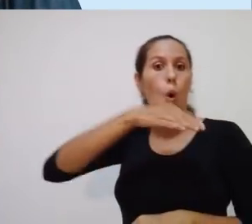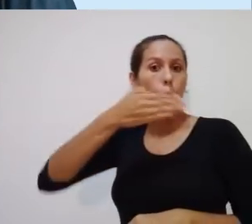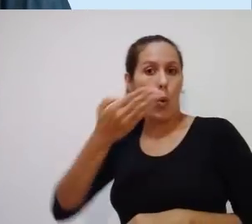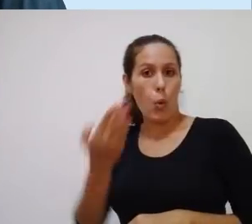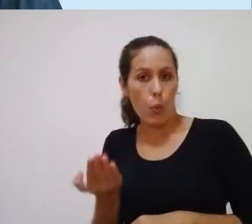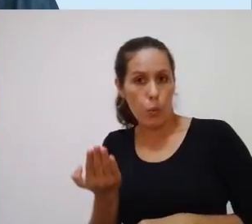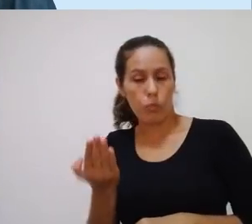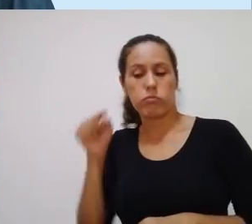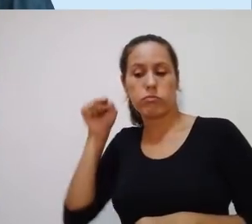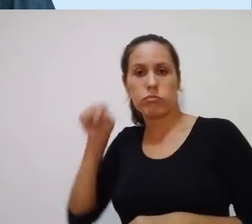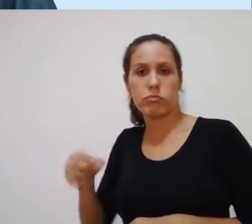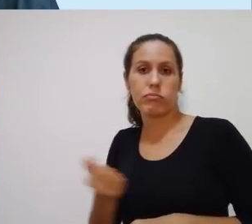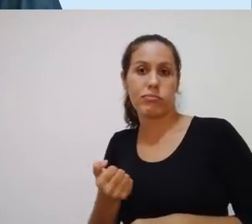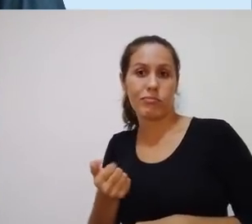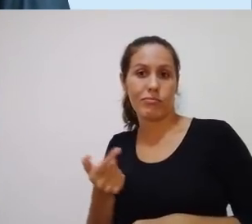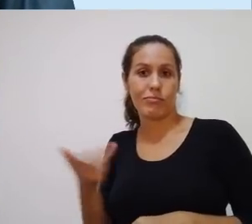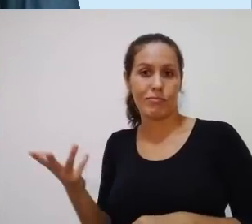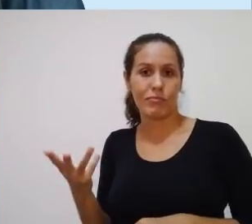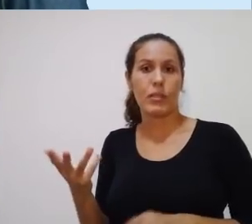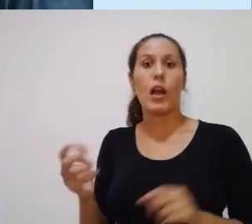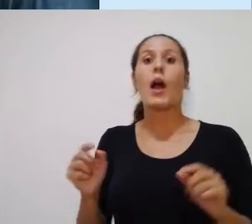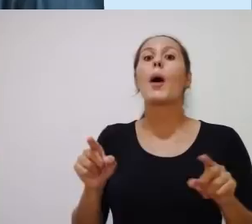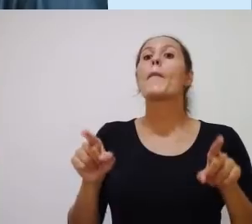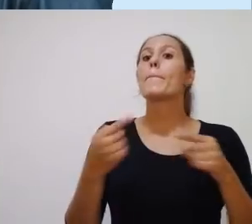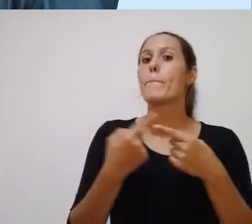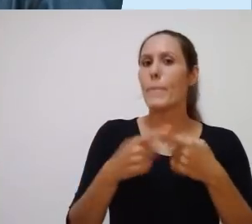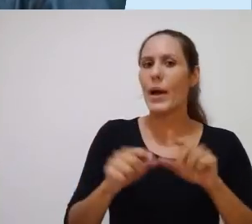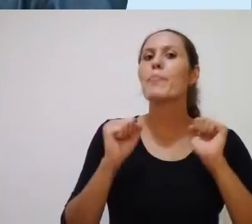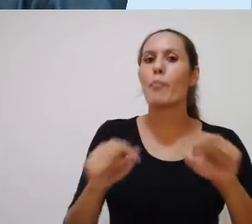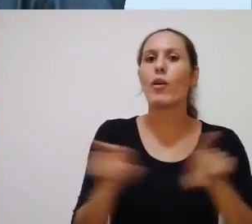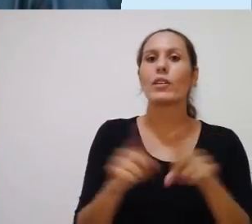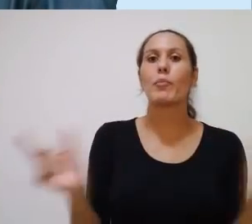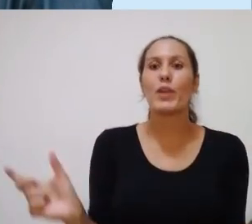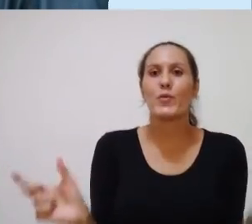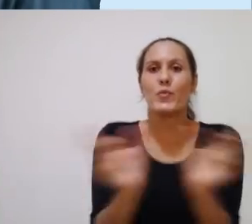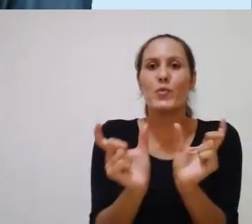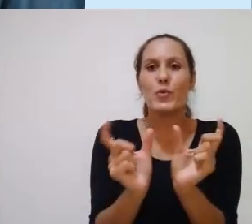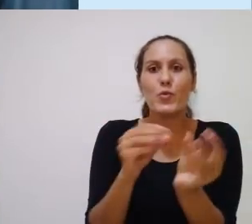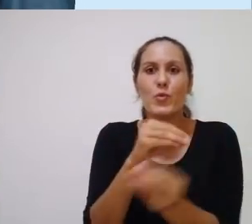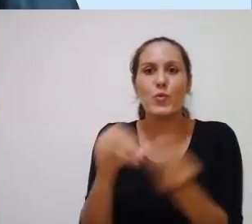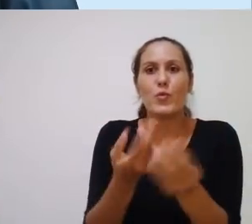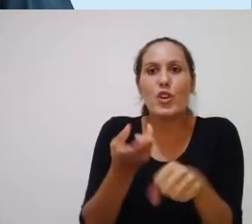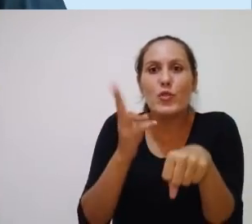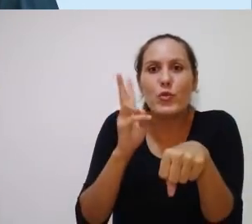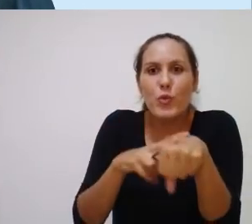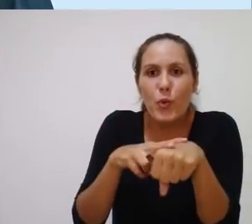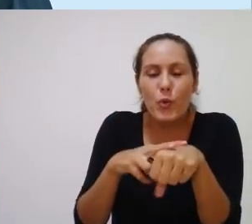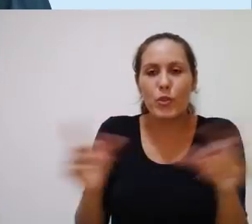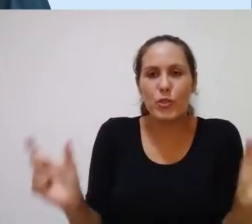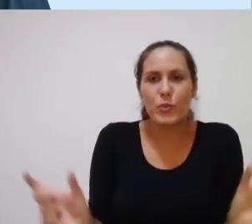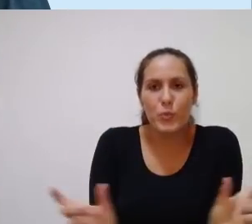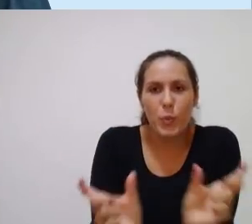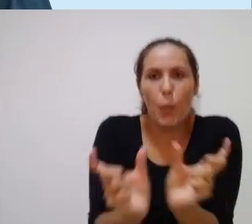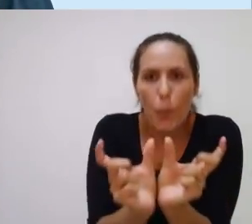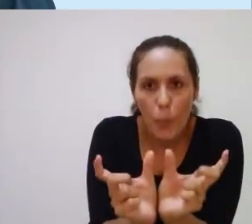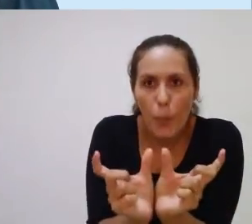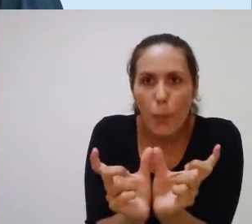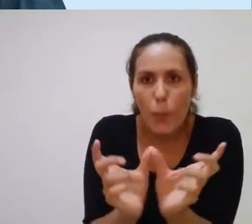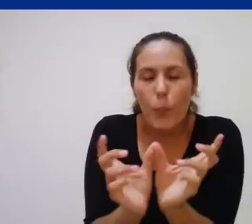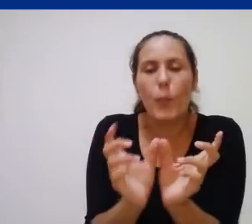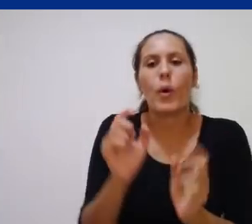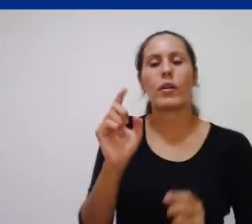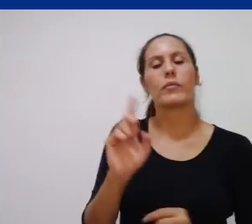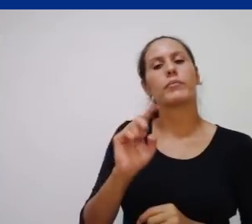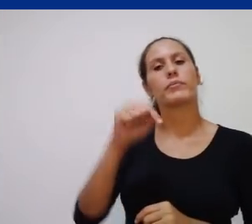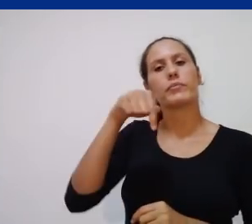quantitativa, mas também ela pode unificar, ela pode ser qualitativa e quantitativa ao mesmo tempo. Simultaneamente. Exato. Então, quanto à natureza,